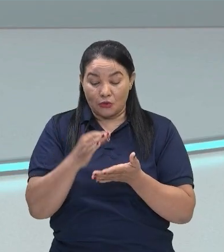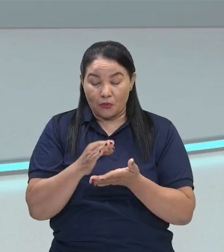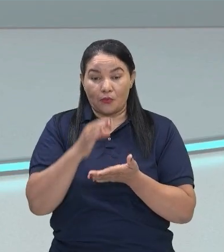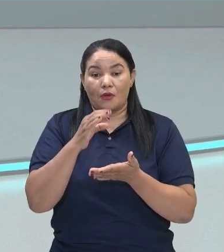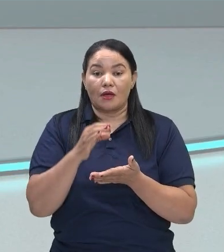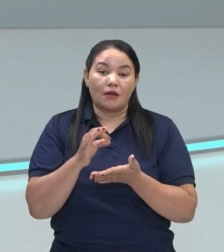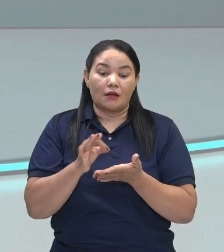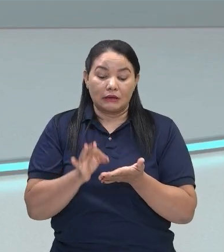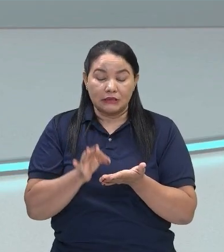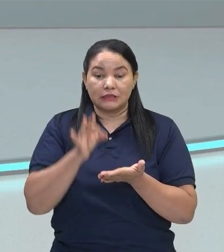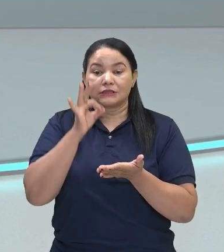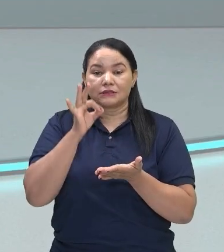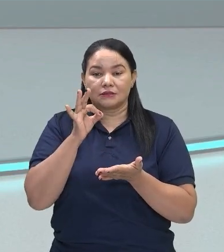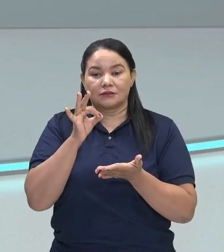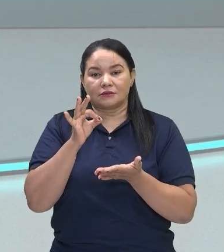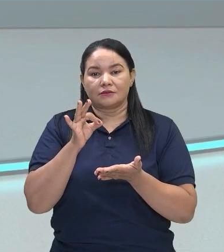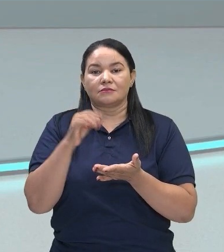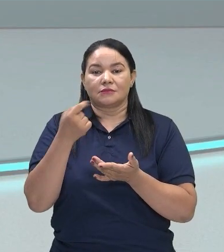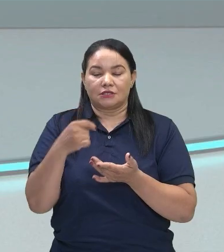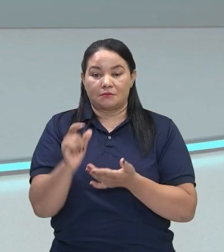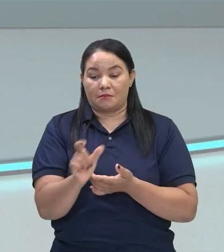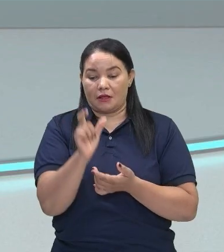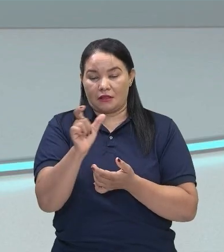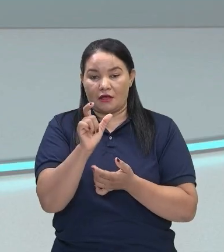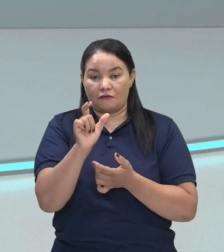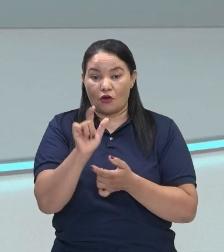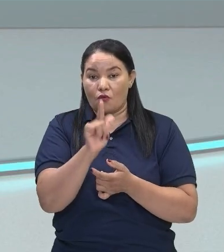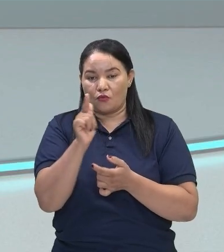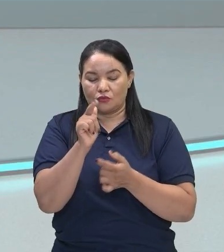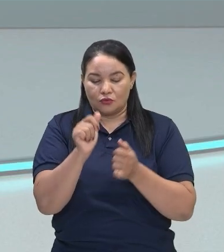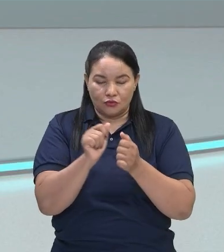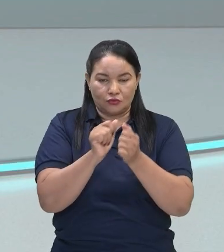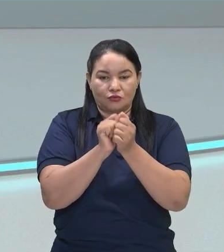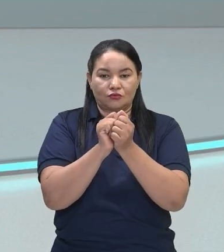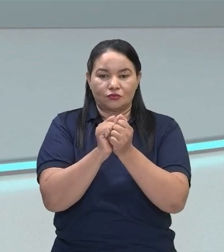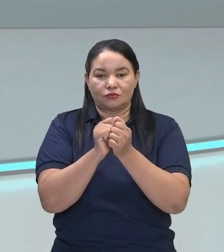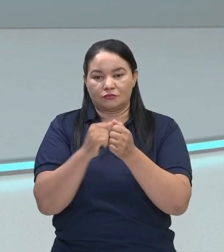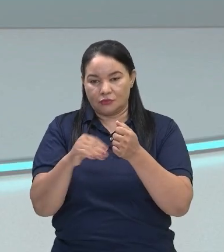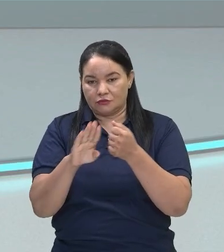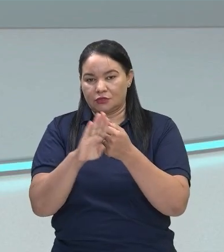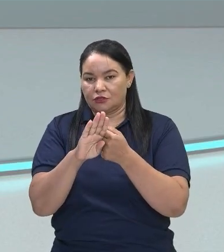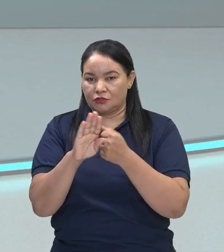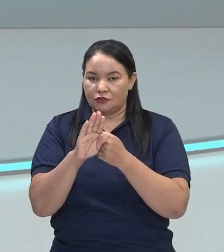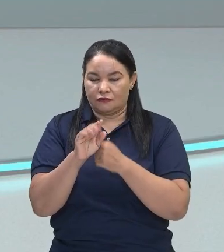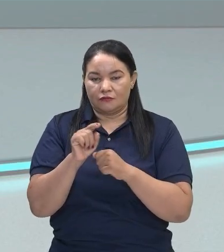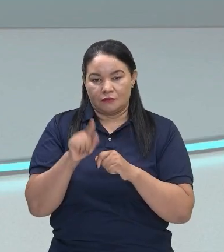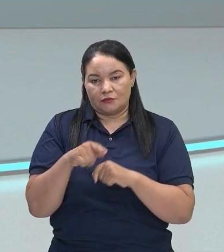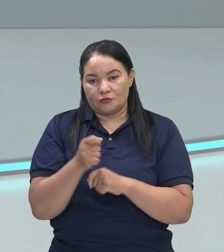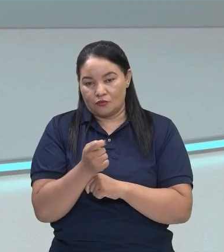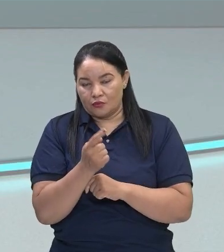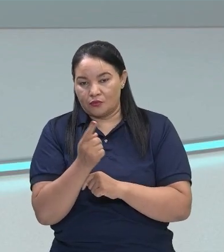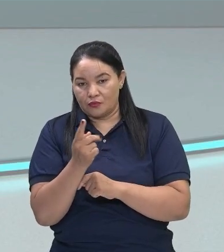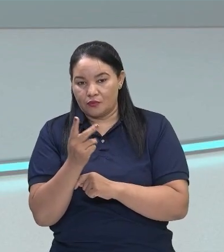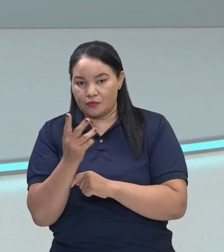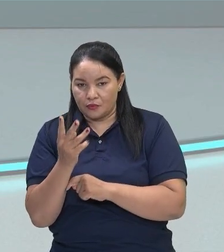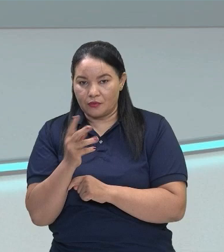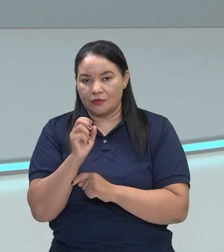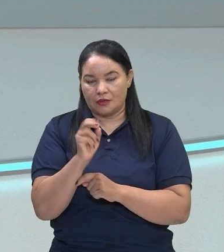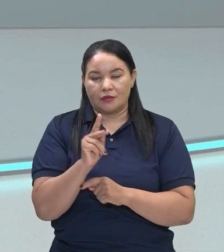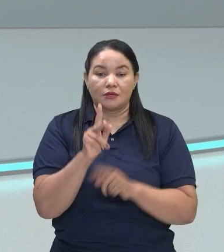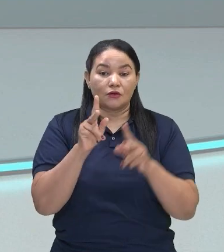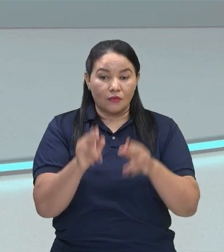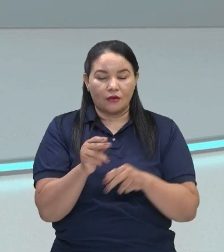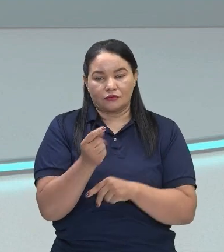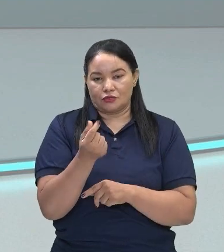recurso para transformar isso em contável. Mas, de modo geral, ele é incontável, tá certo? É o caso de dinheiro, por exemplo.